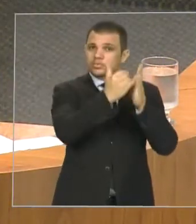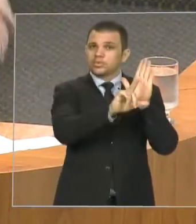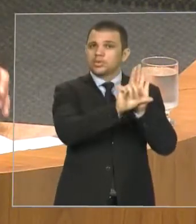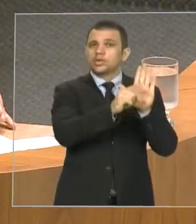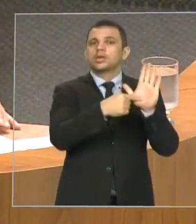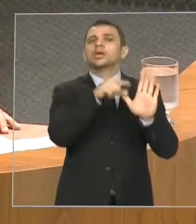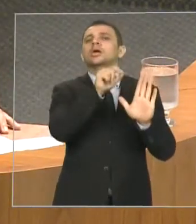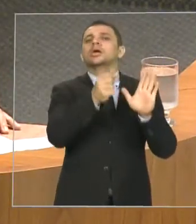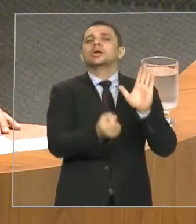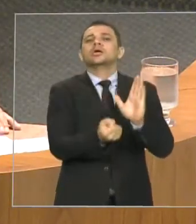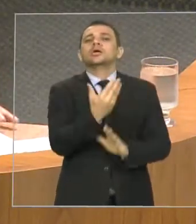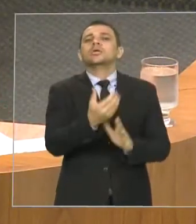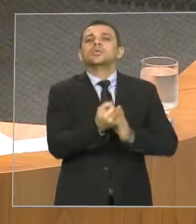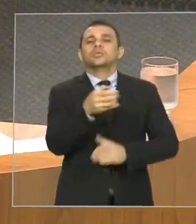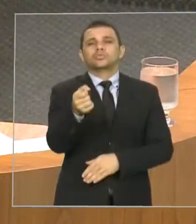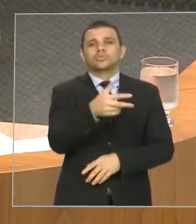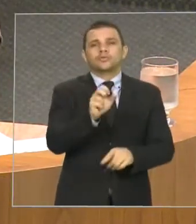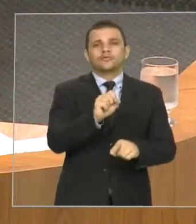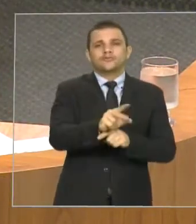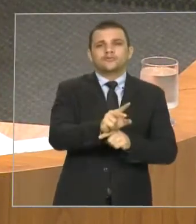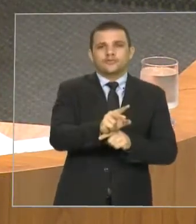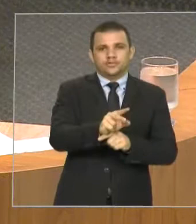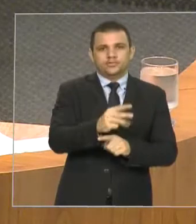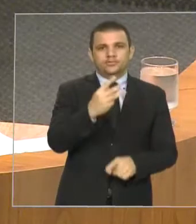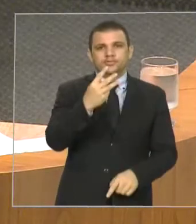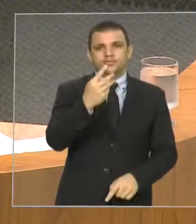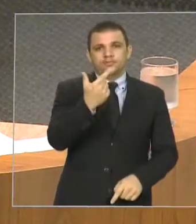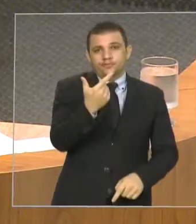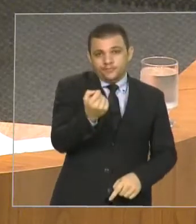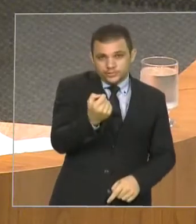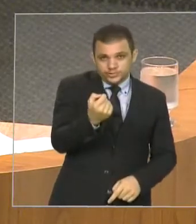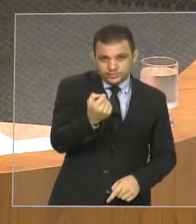criou mais 20 cargos para capelães.